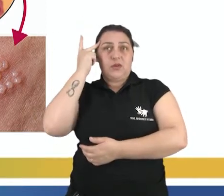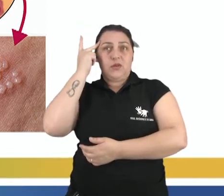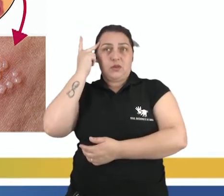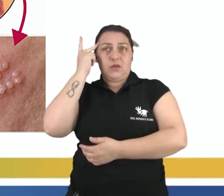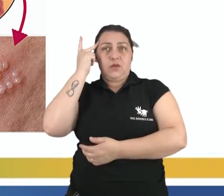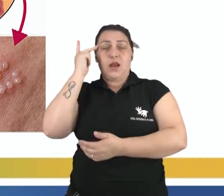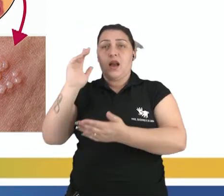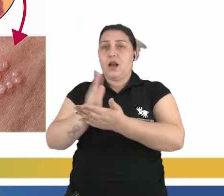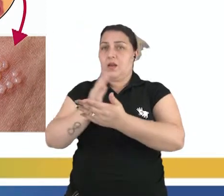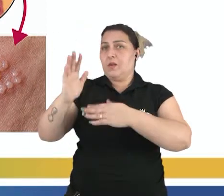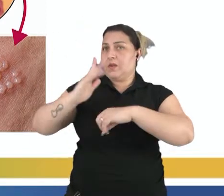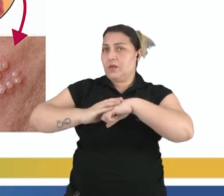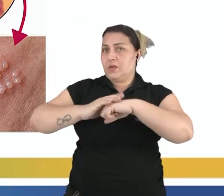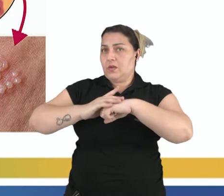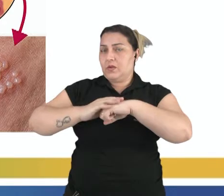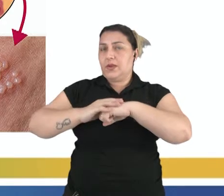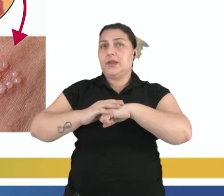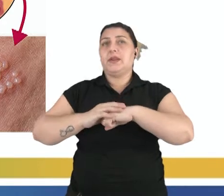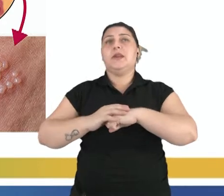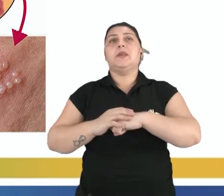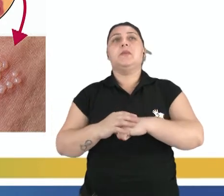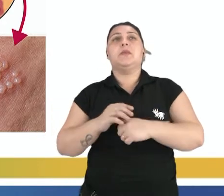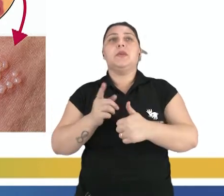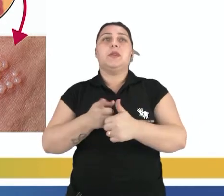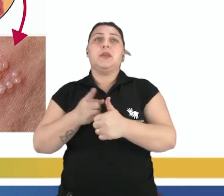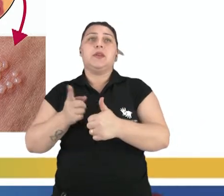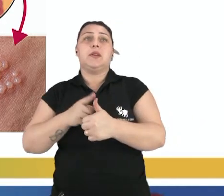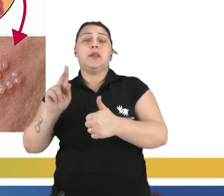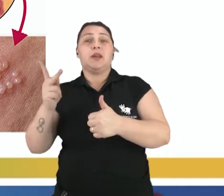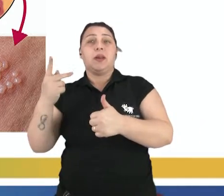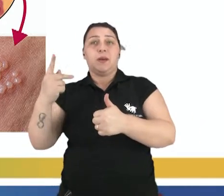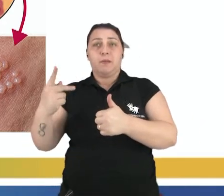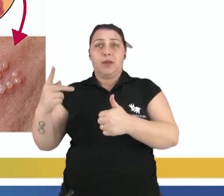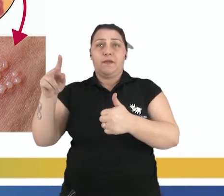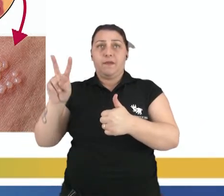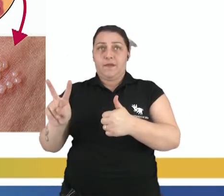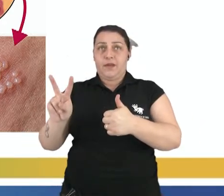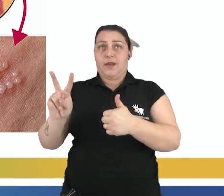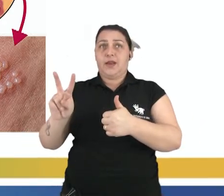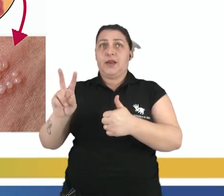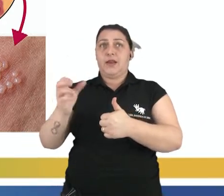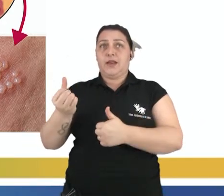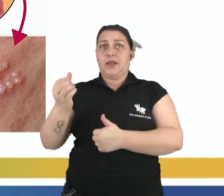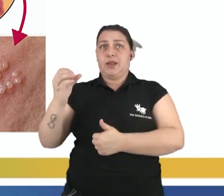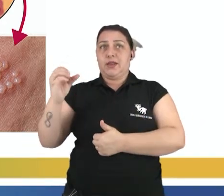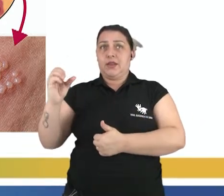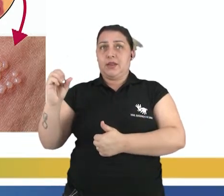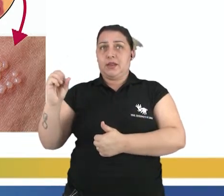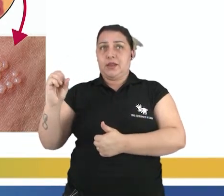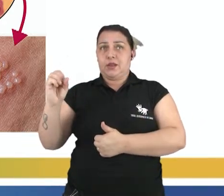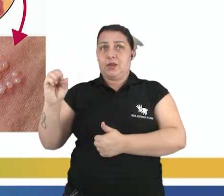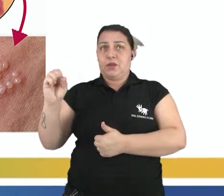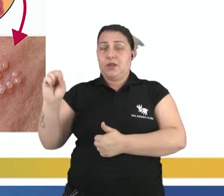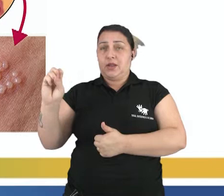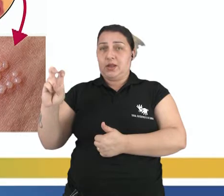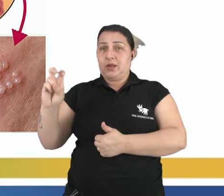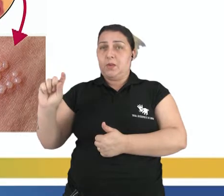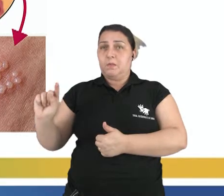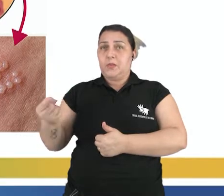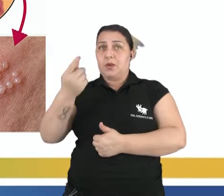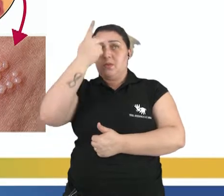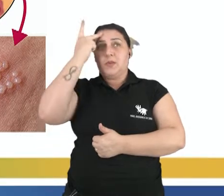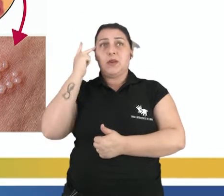por algumas doenças mais divulgadas, como, por exemplo, HPV, em torno de 685 mil